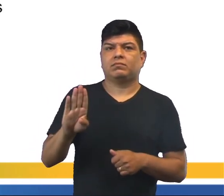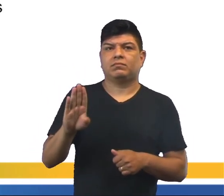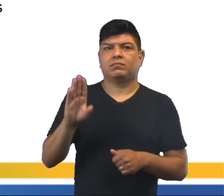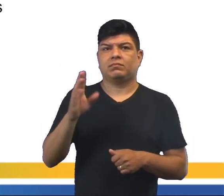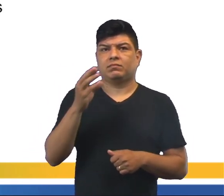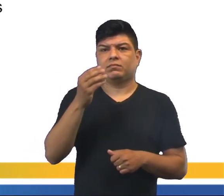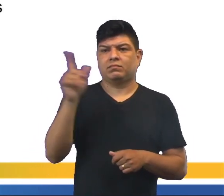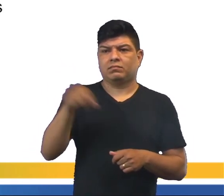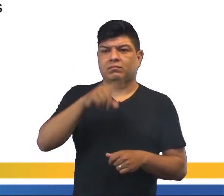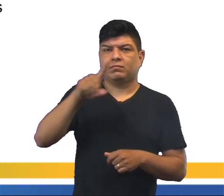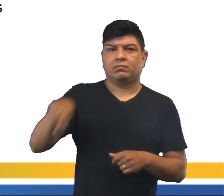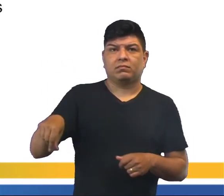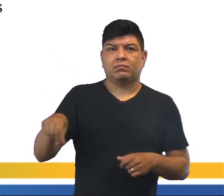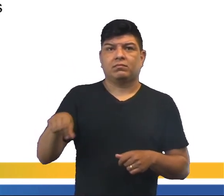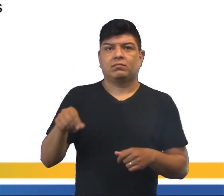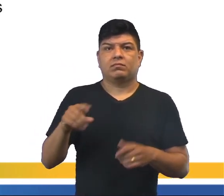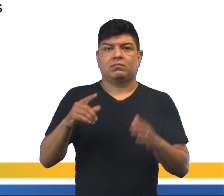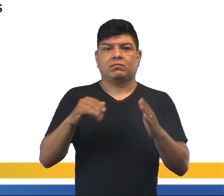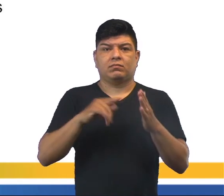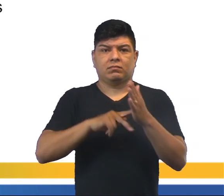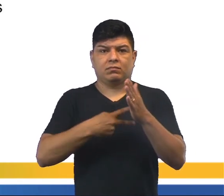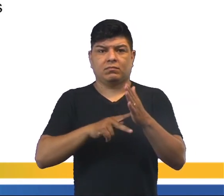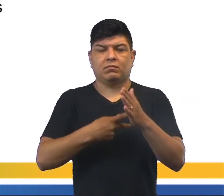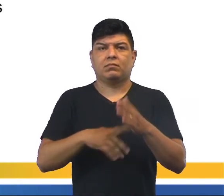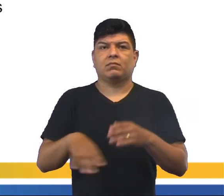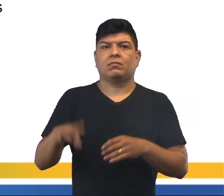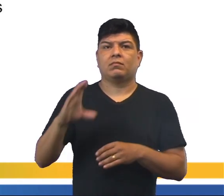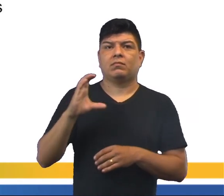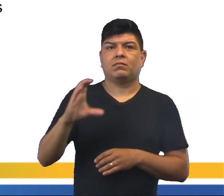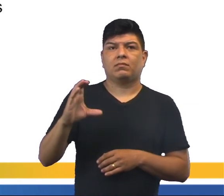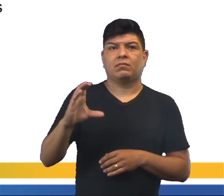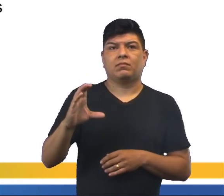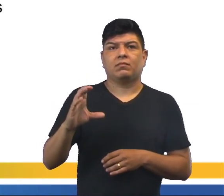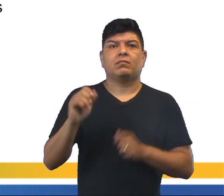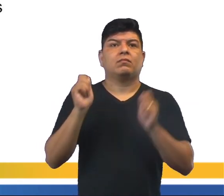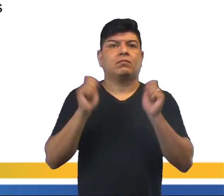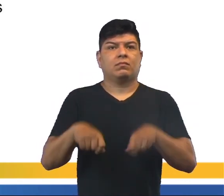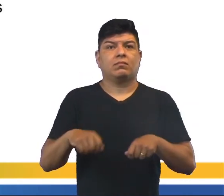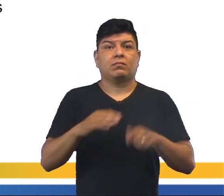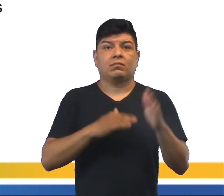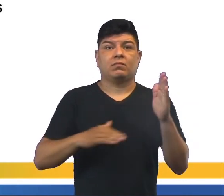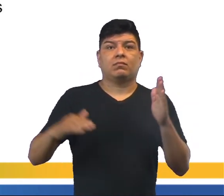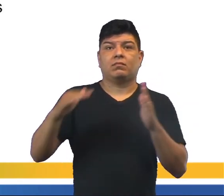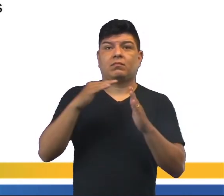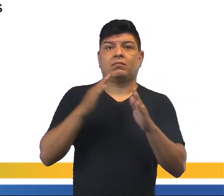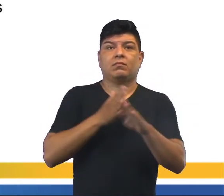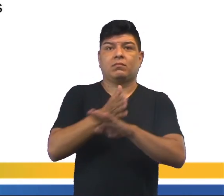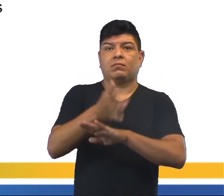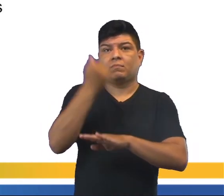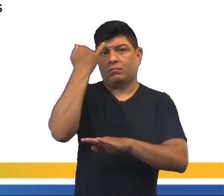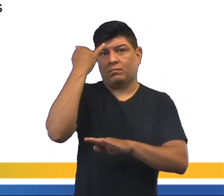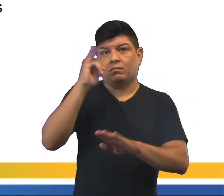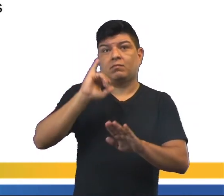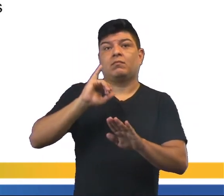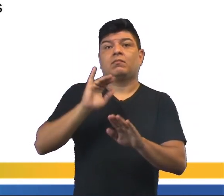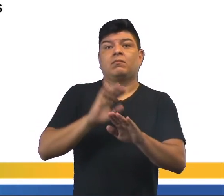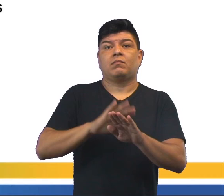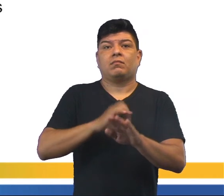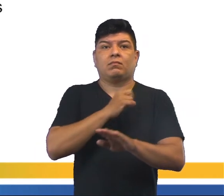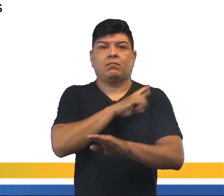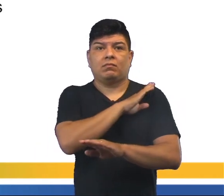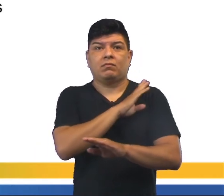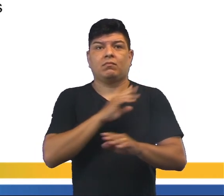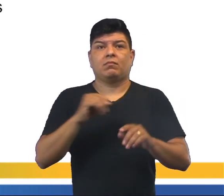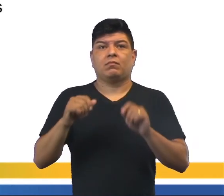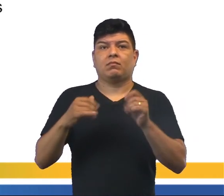abolir progressivamente os sindicatos. Letra C, permitir uma maior penetração das ideias comunistas nos